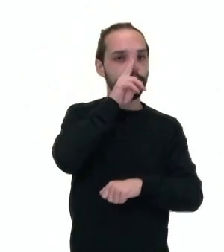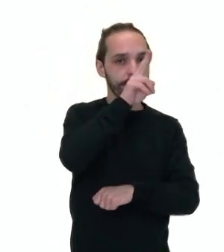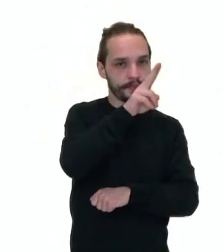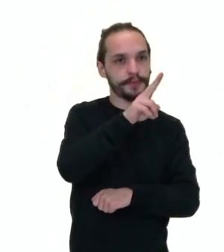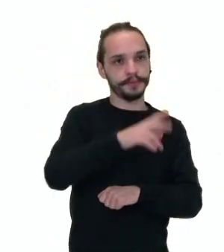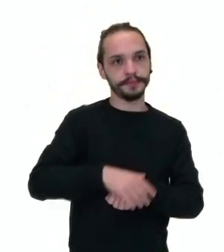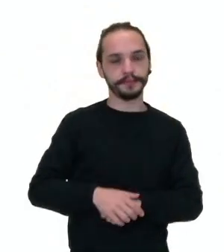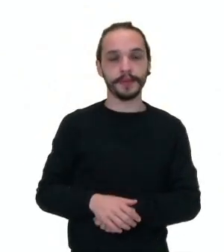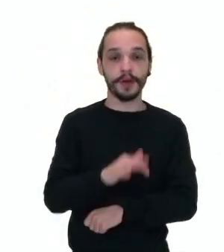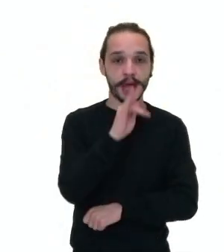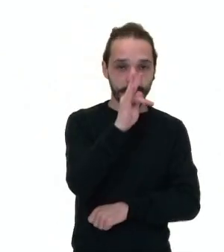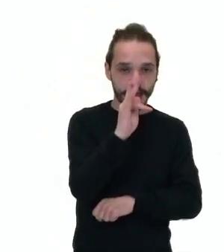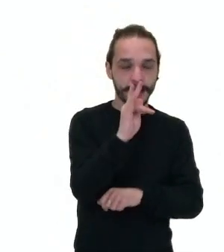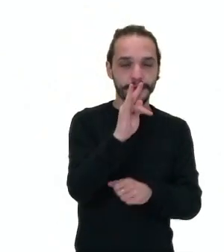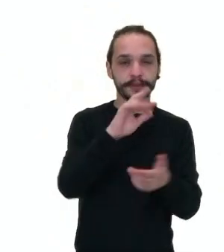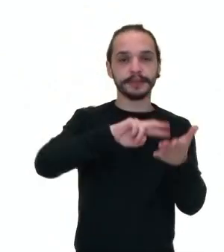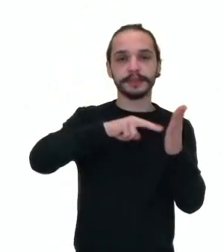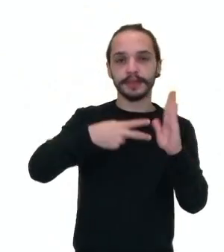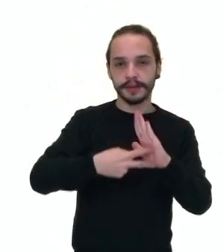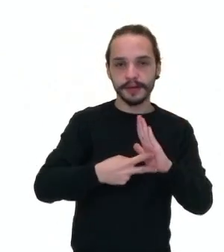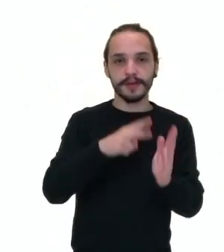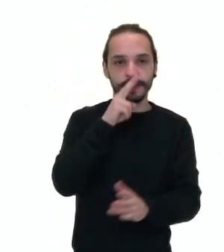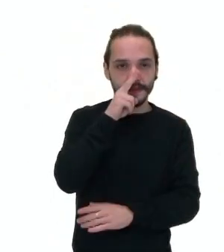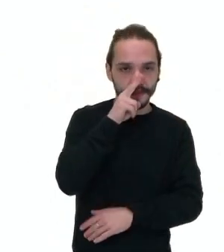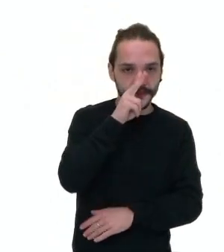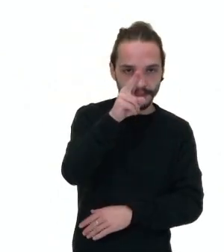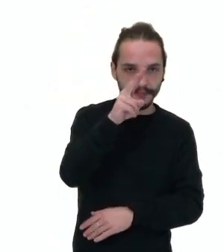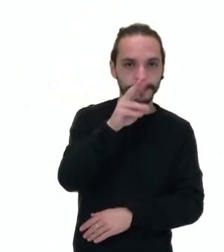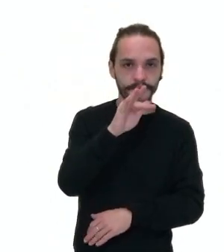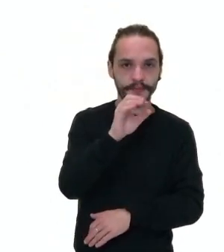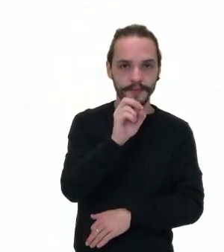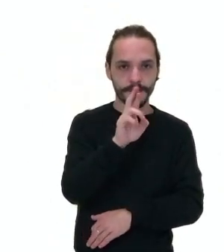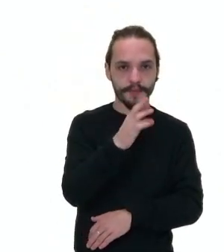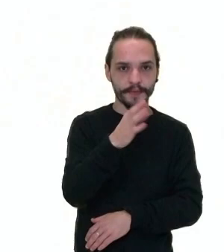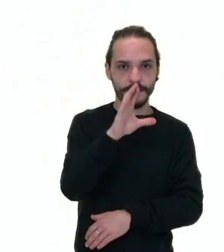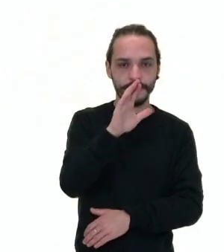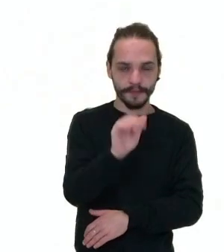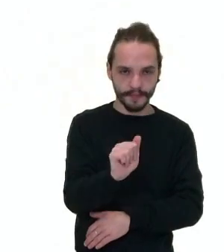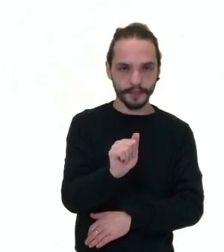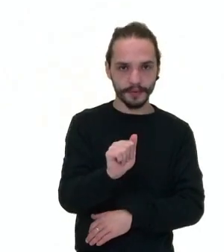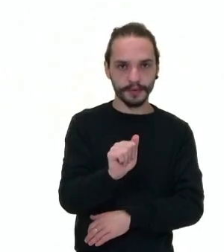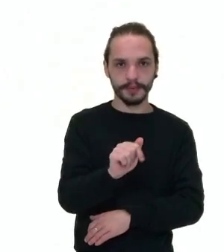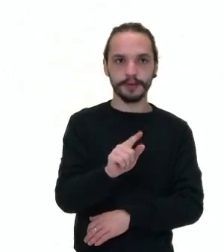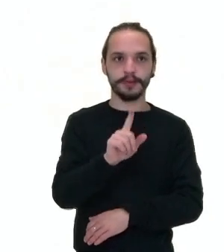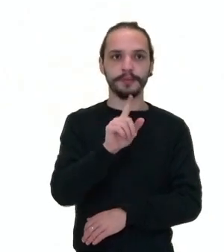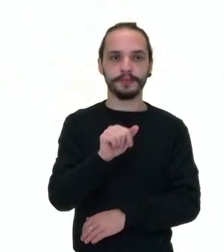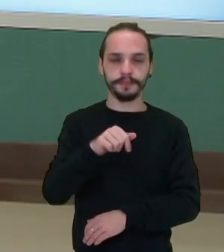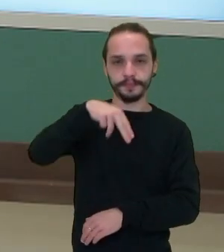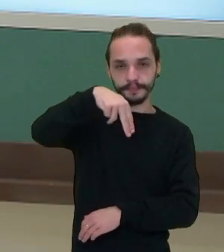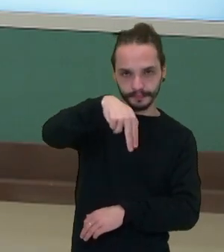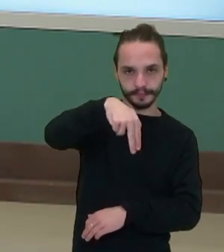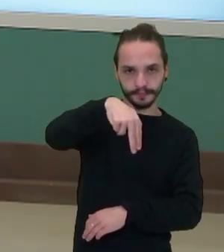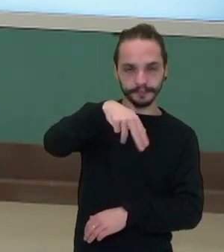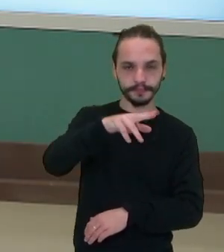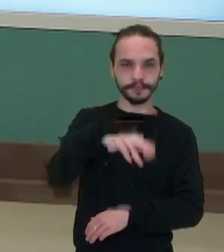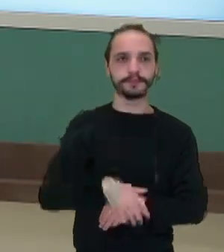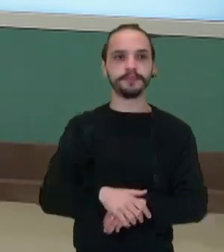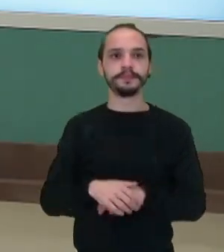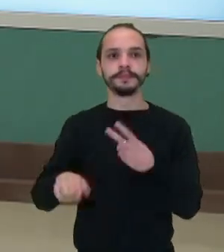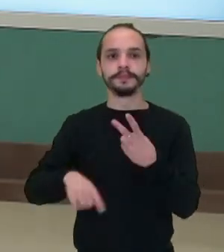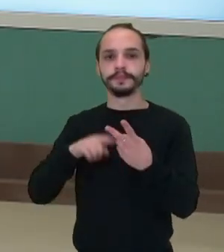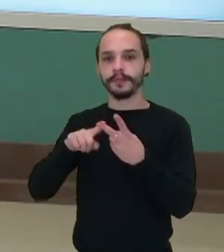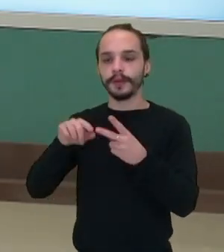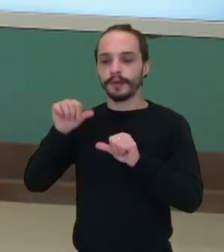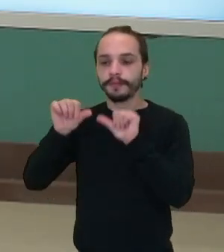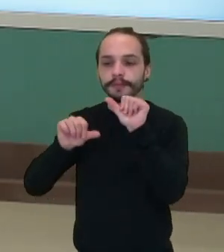Então esse F representa, que representa a força Newton, representa pela letra N, a variação da quantidade de